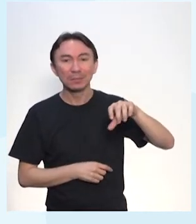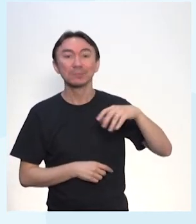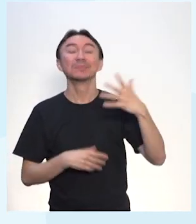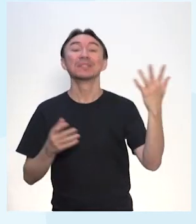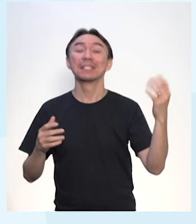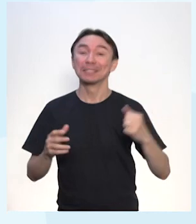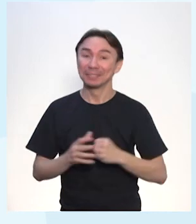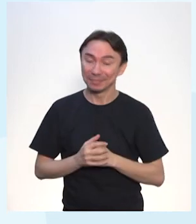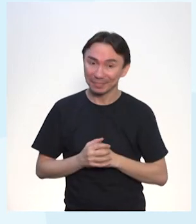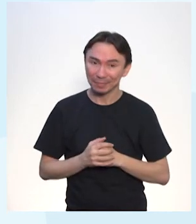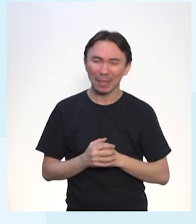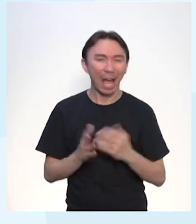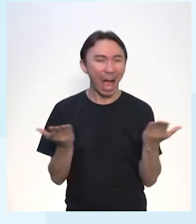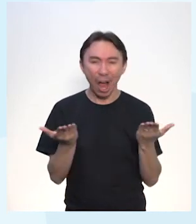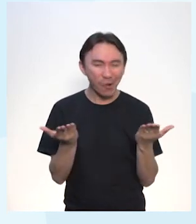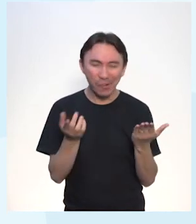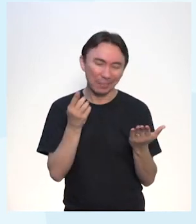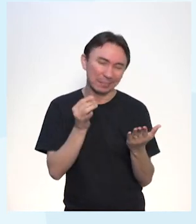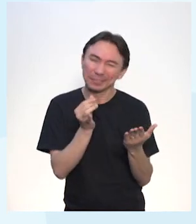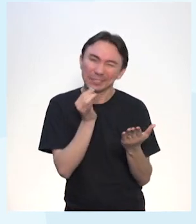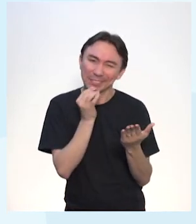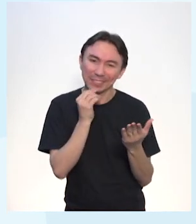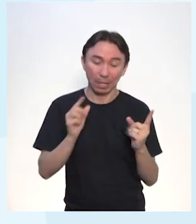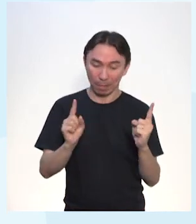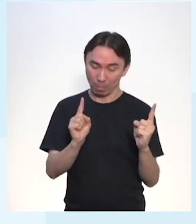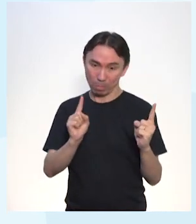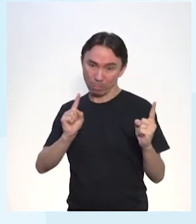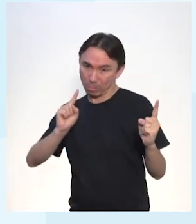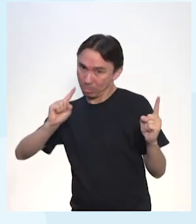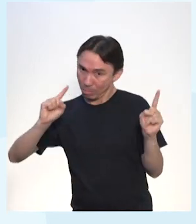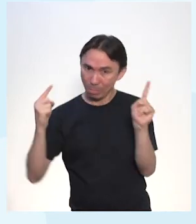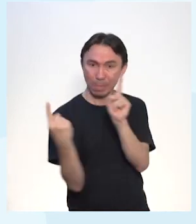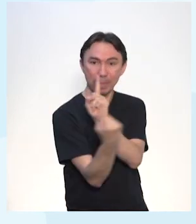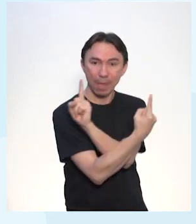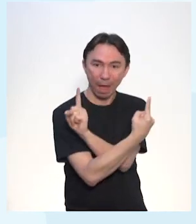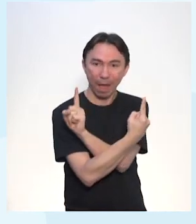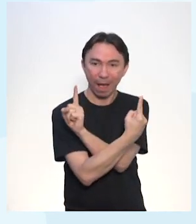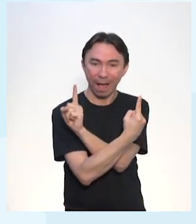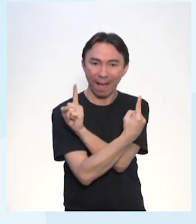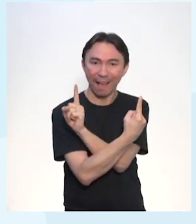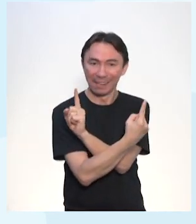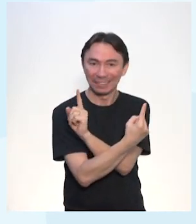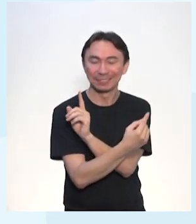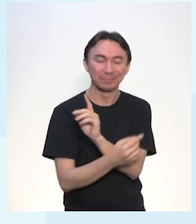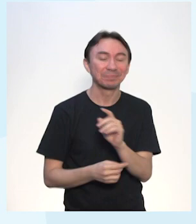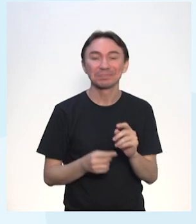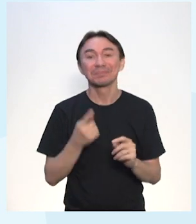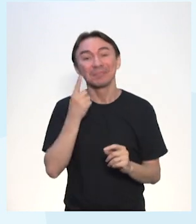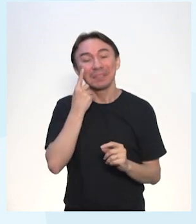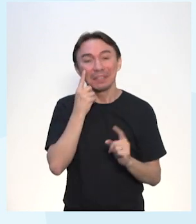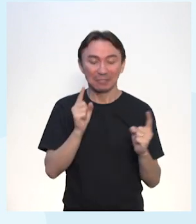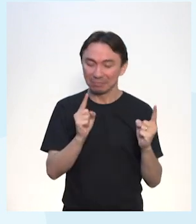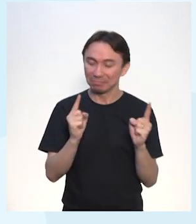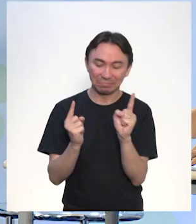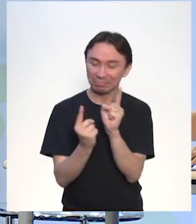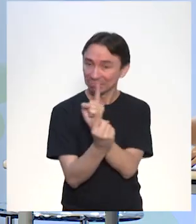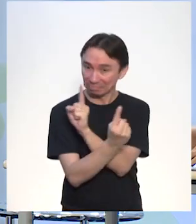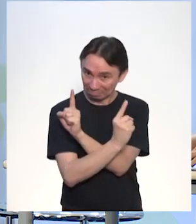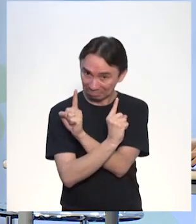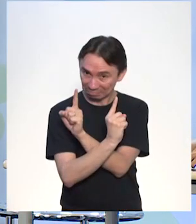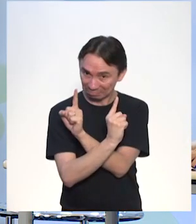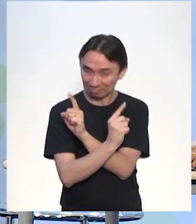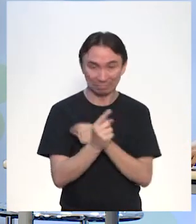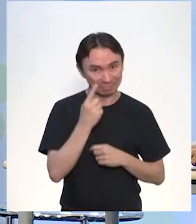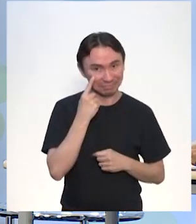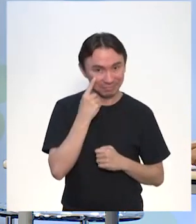imaginar a inversão. Vamos supor que esse sujeito daqui venha para cá e esse para esse outro